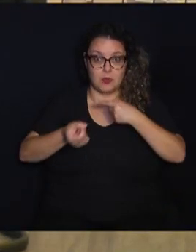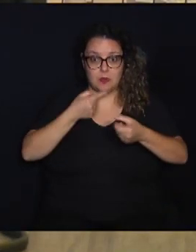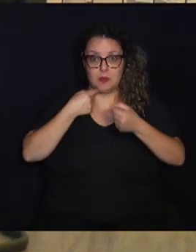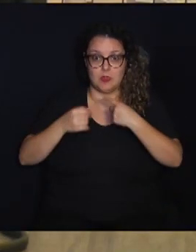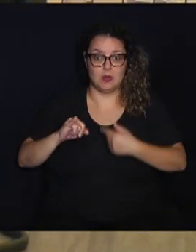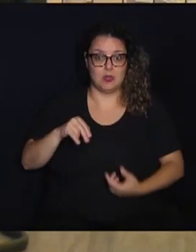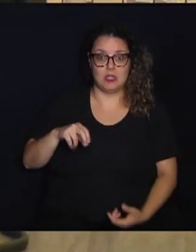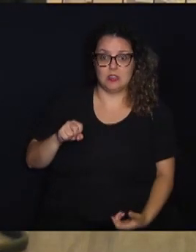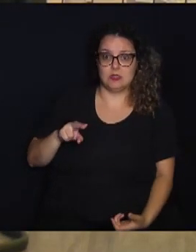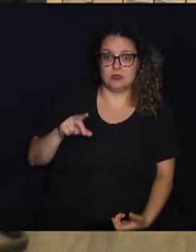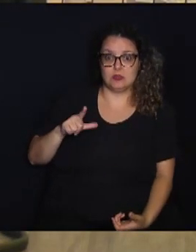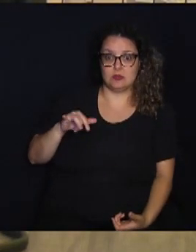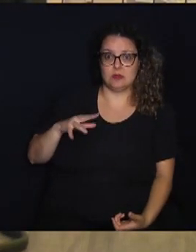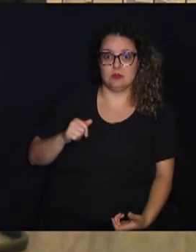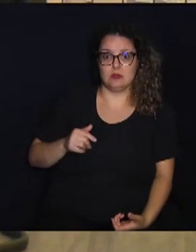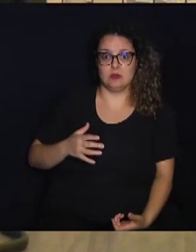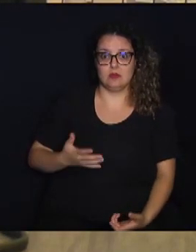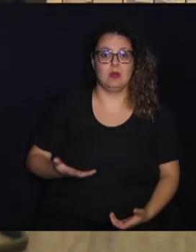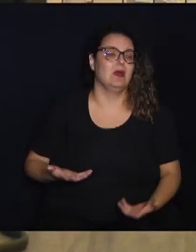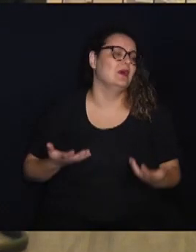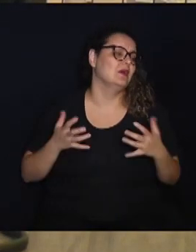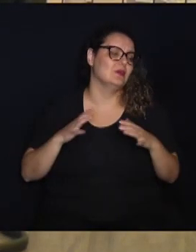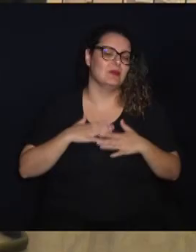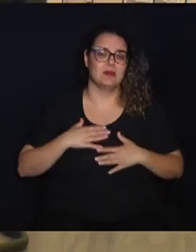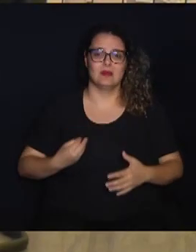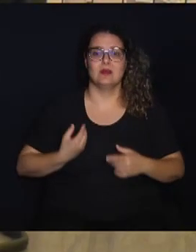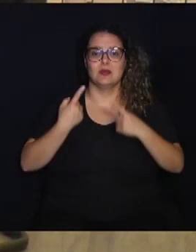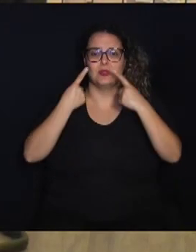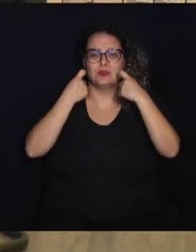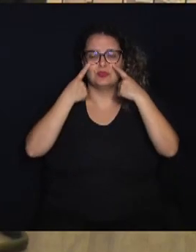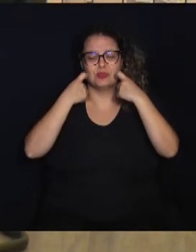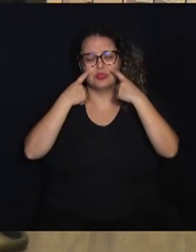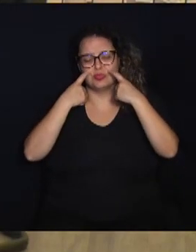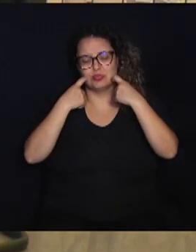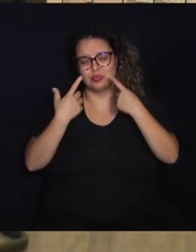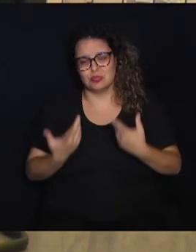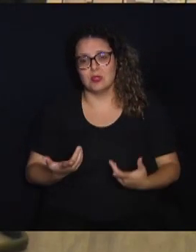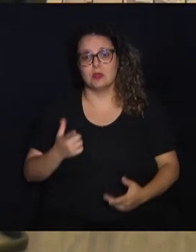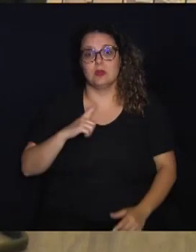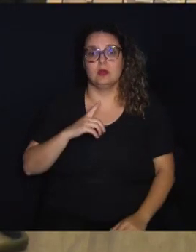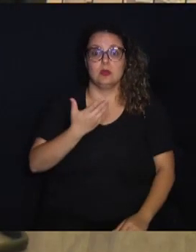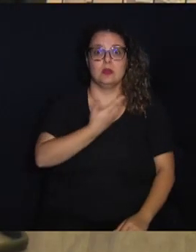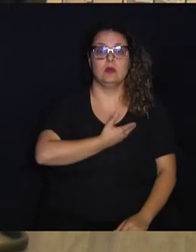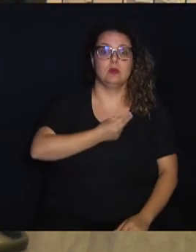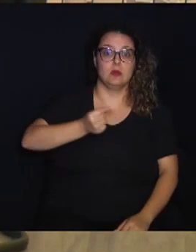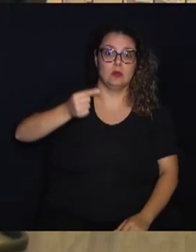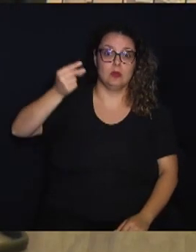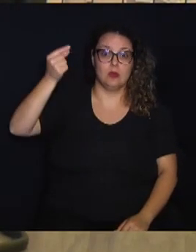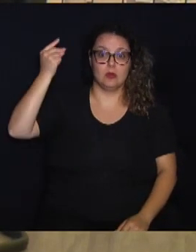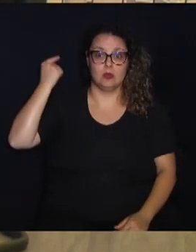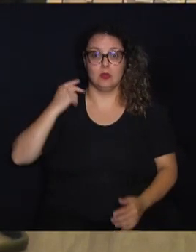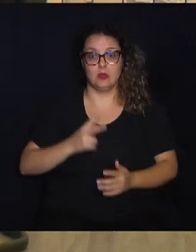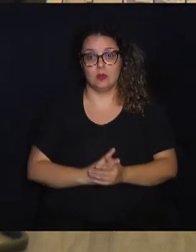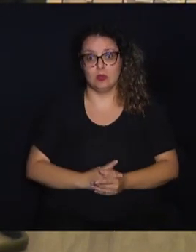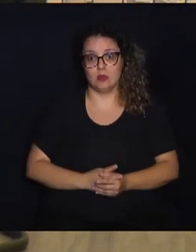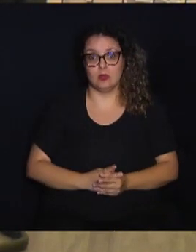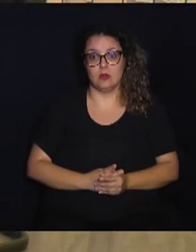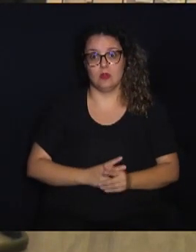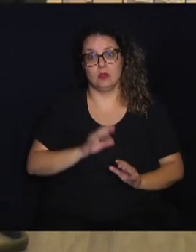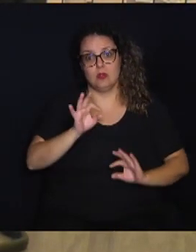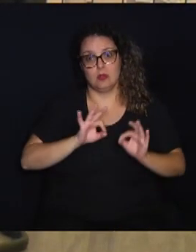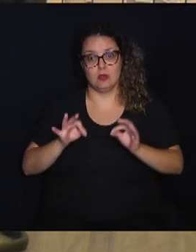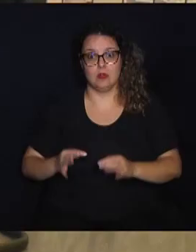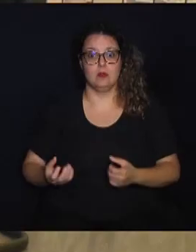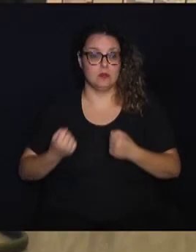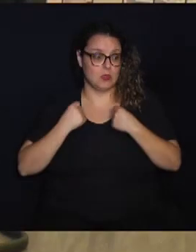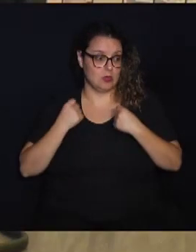insulina, uma série. Eu falava, eu não quero isso para mim, eu chorei. E eu tenho um amigo de muito tempo, que ele é preparador físico,